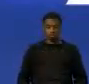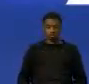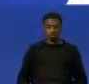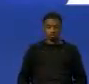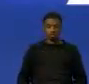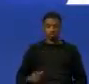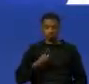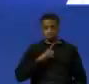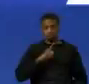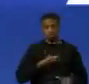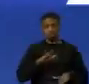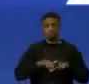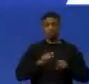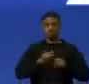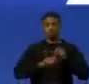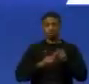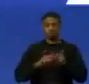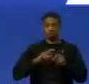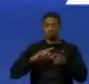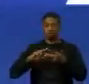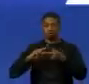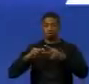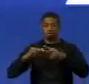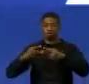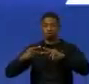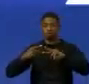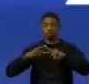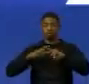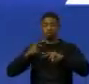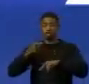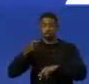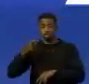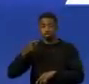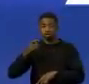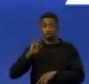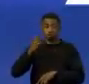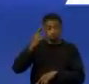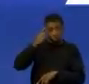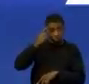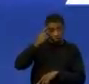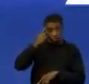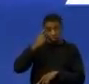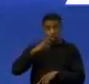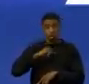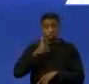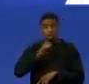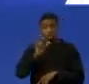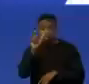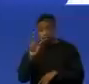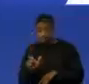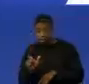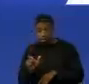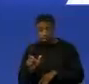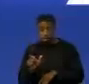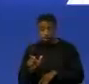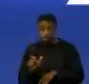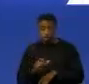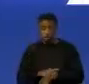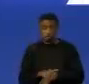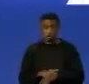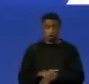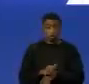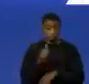uma inativação do cromossomo X, quando pensamos ali no sexo feminino. Então, no caso